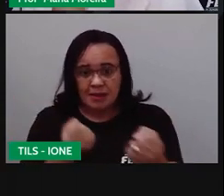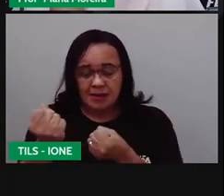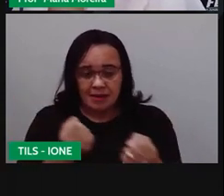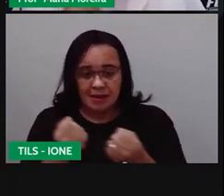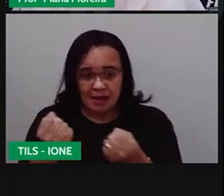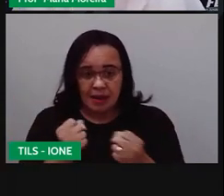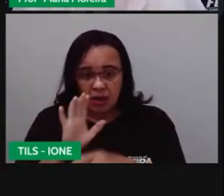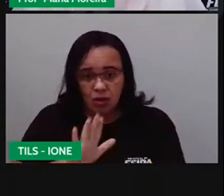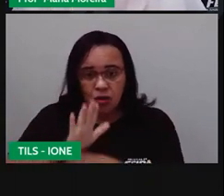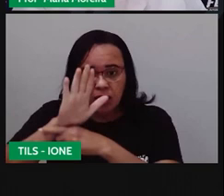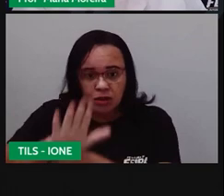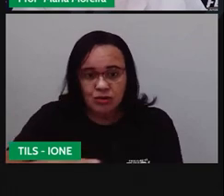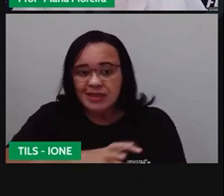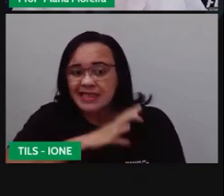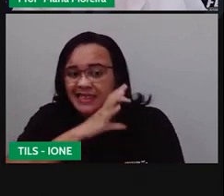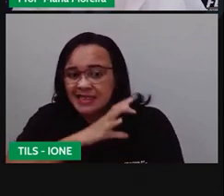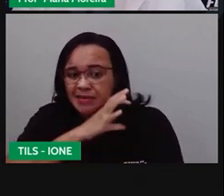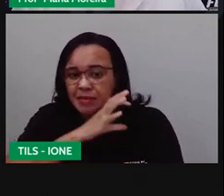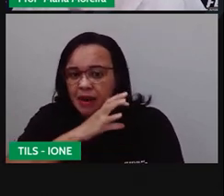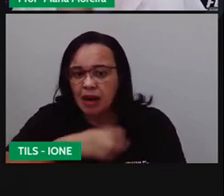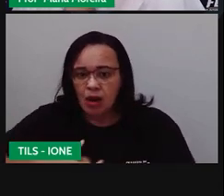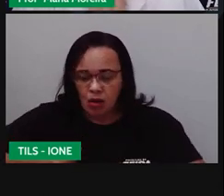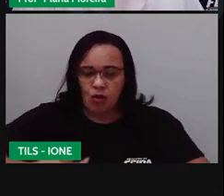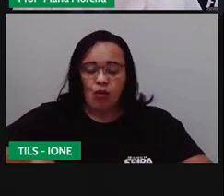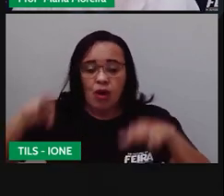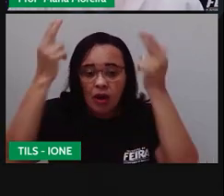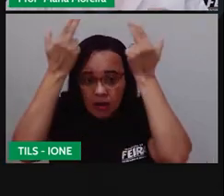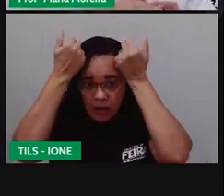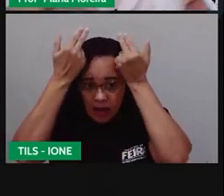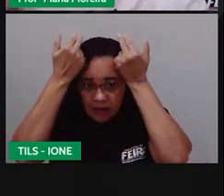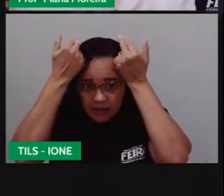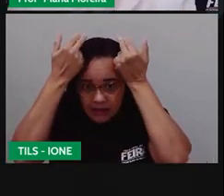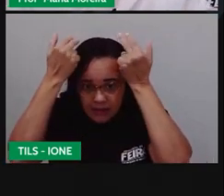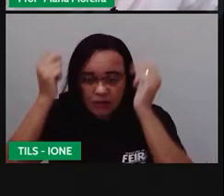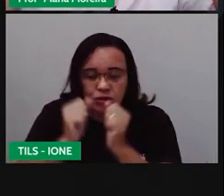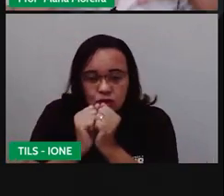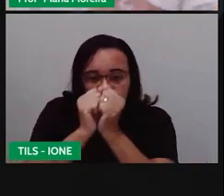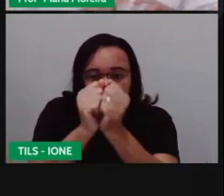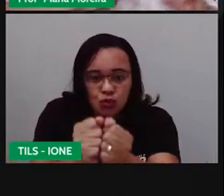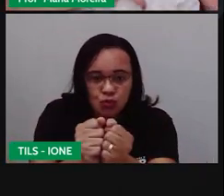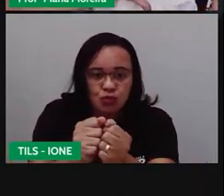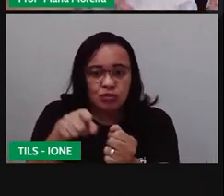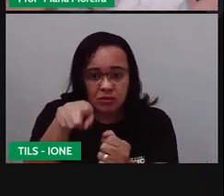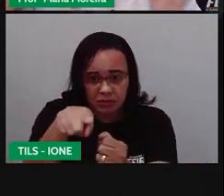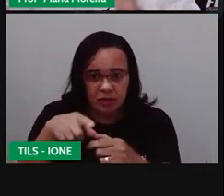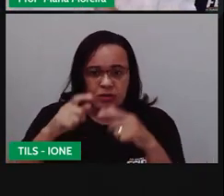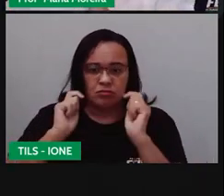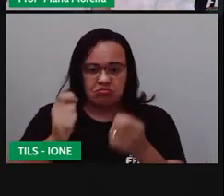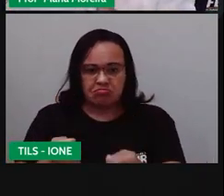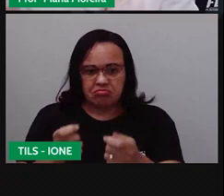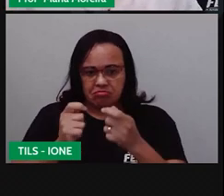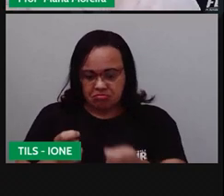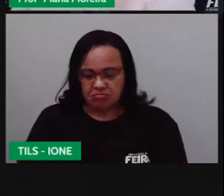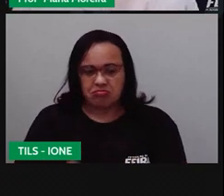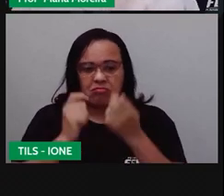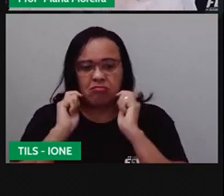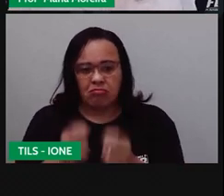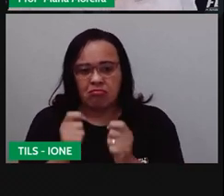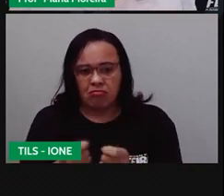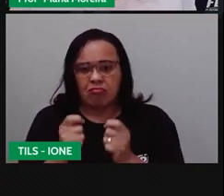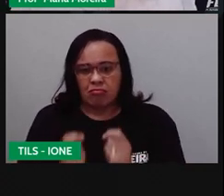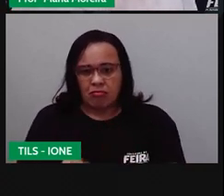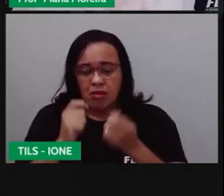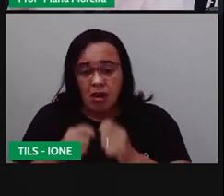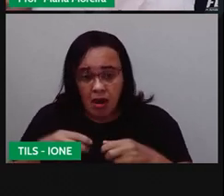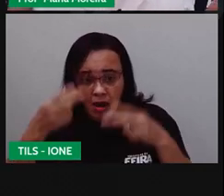Então, surge a roda e junto aí, né? Eles juntam a roda com o animal de tração e constroem aí,